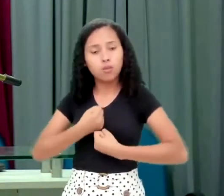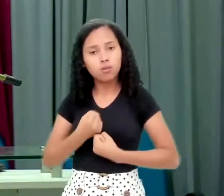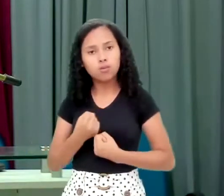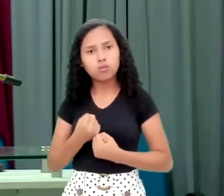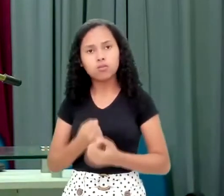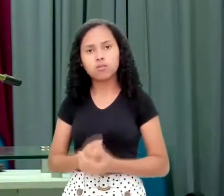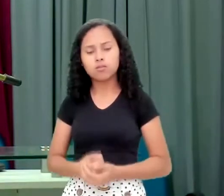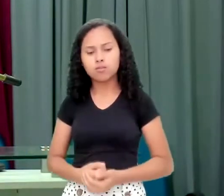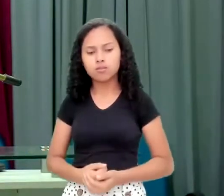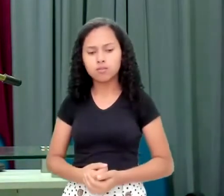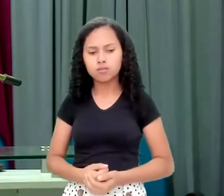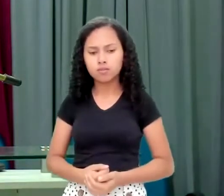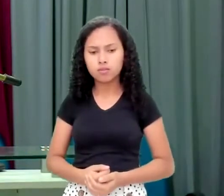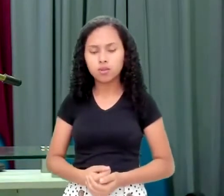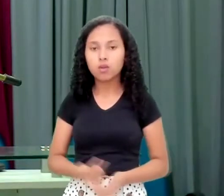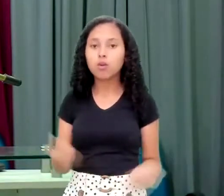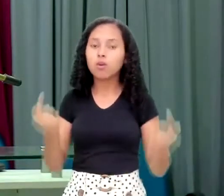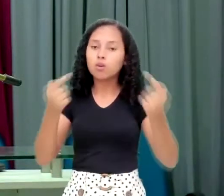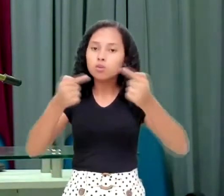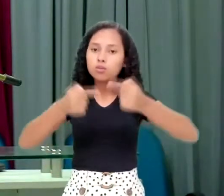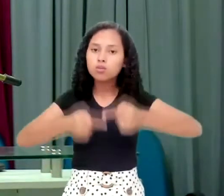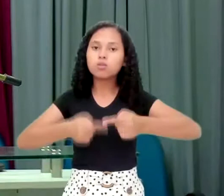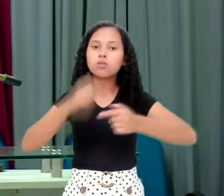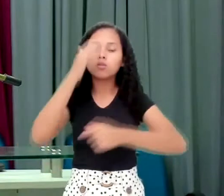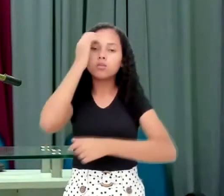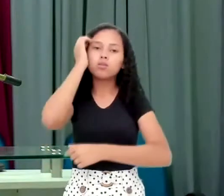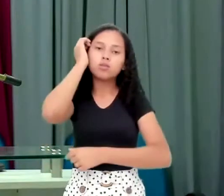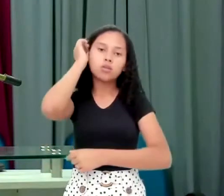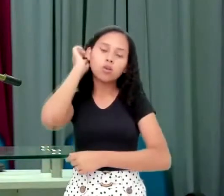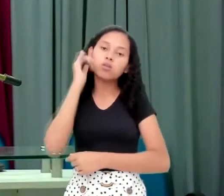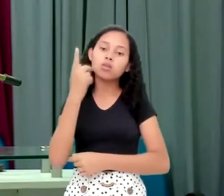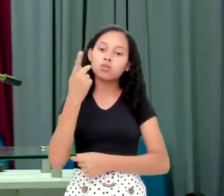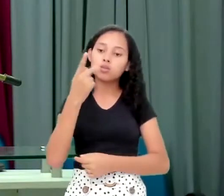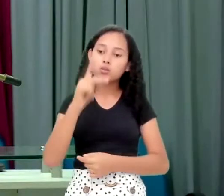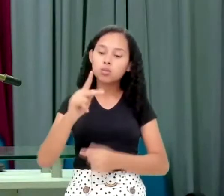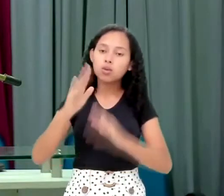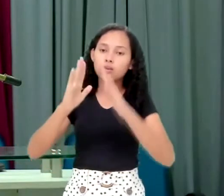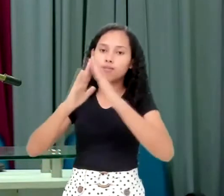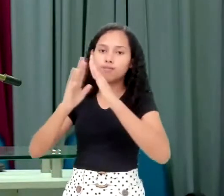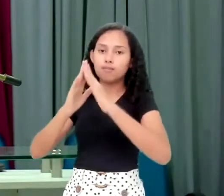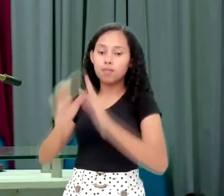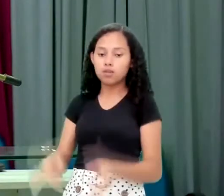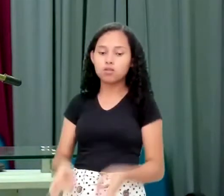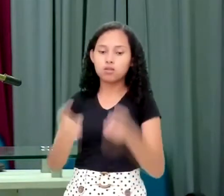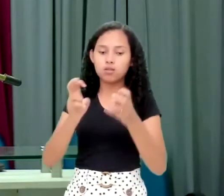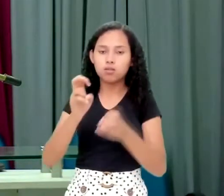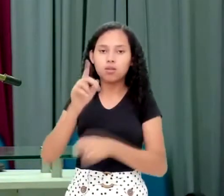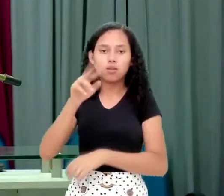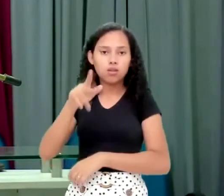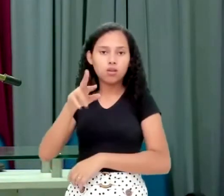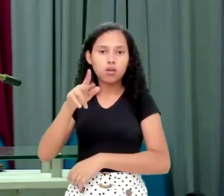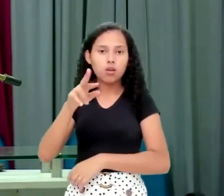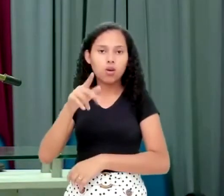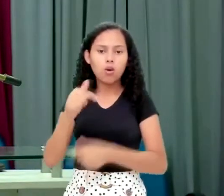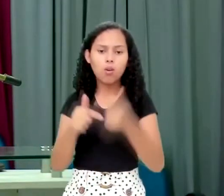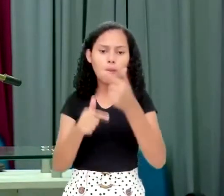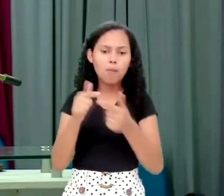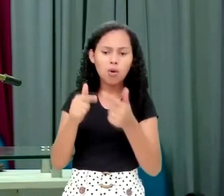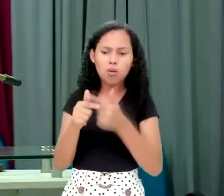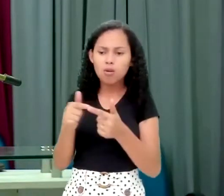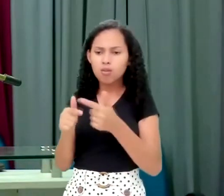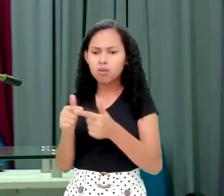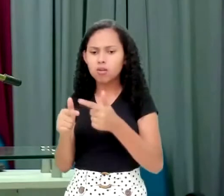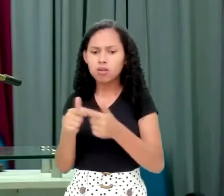está o mal contra a tua casa. Olha, irmãos, a situação era